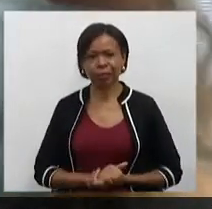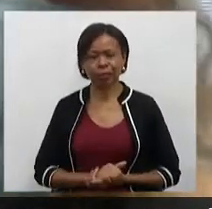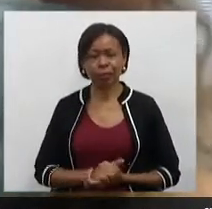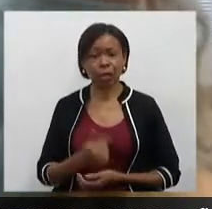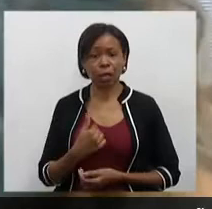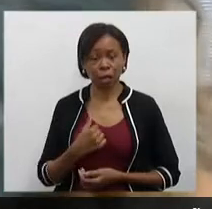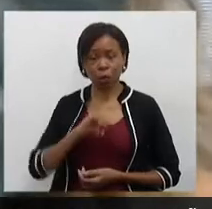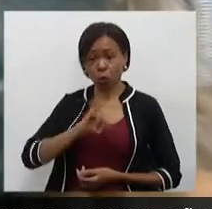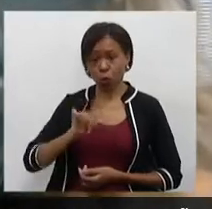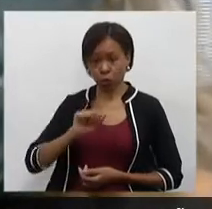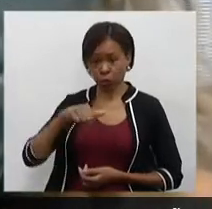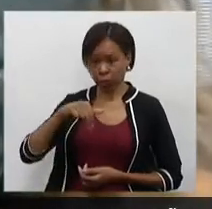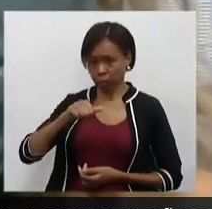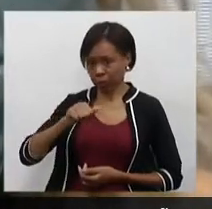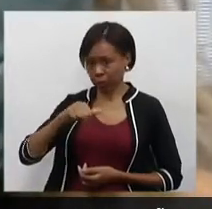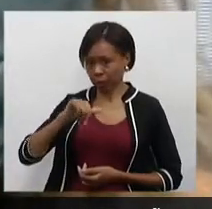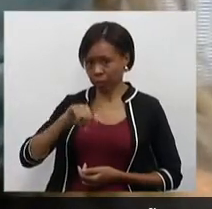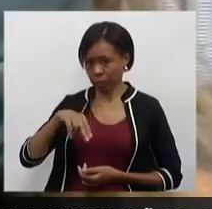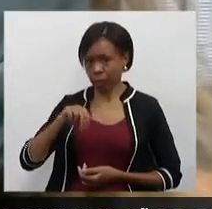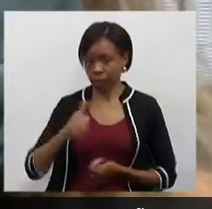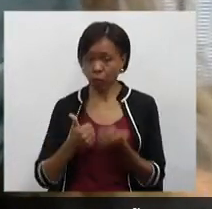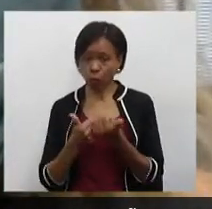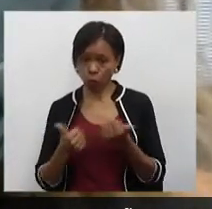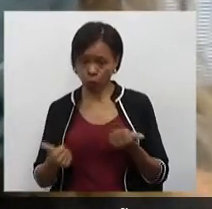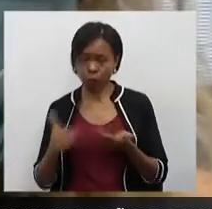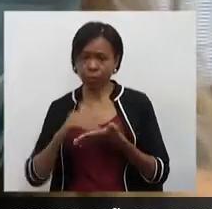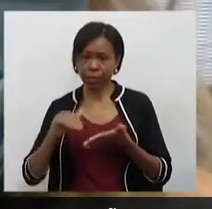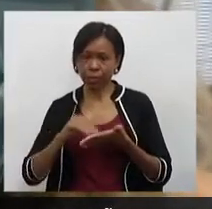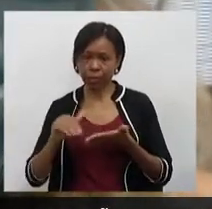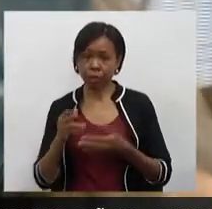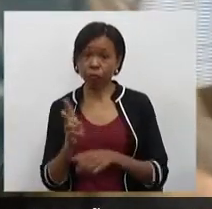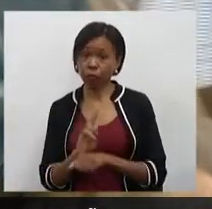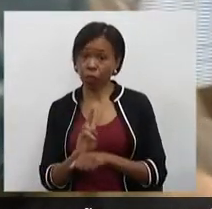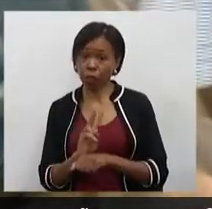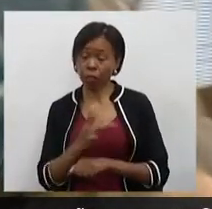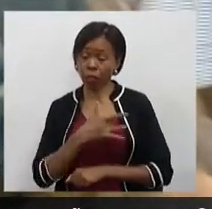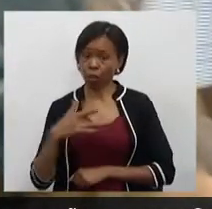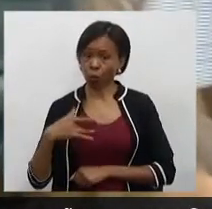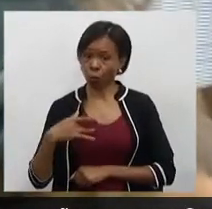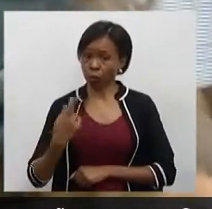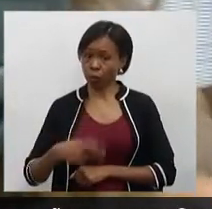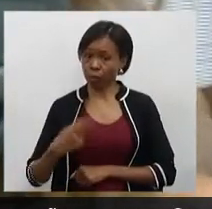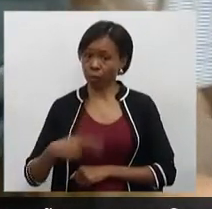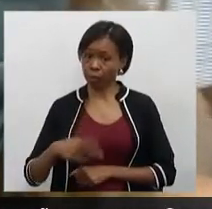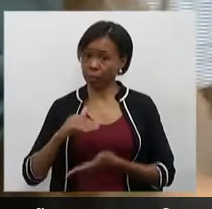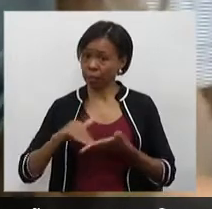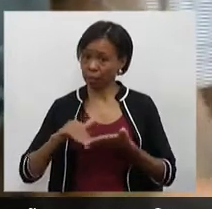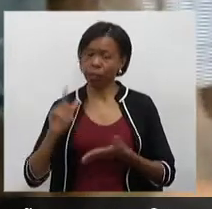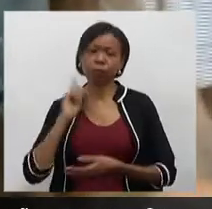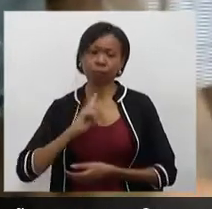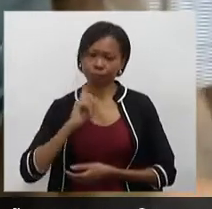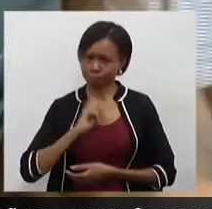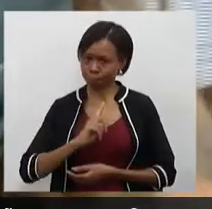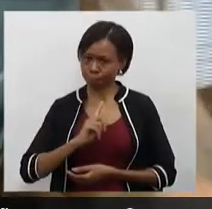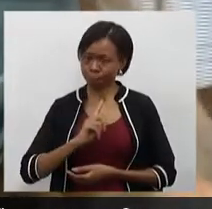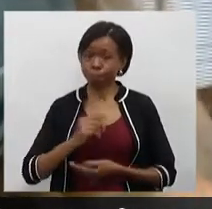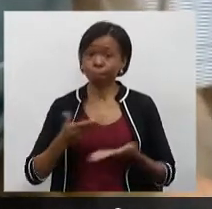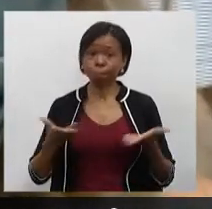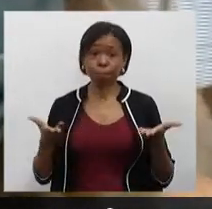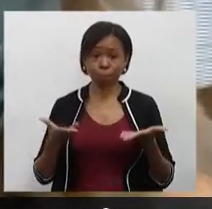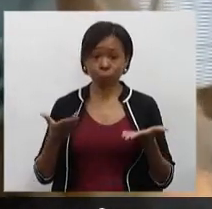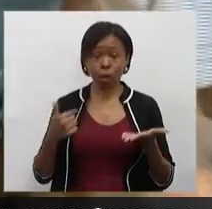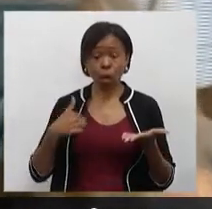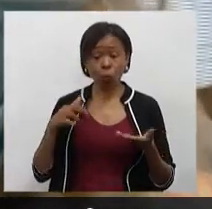é Janaína Passos, estou como subsecretária de Vigilância em Saúde aqui da Secretaria de Estado de Saúde de Minas Gerais, nesse momento representando o